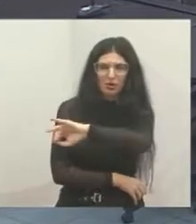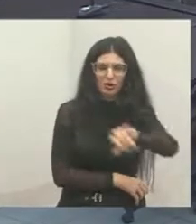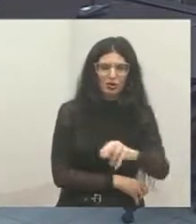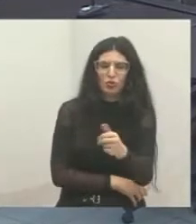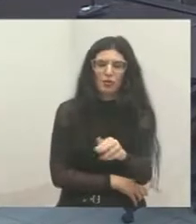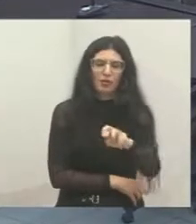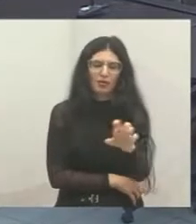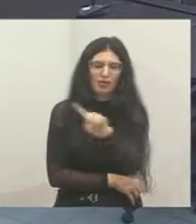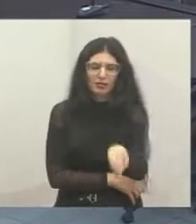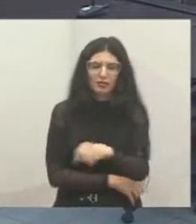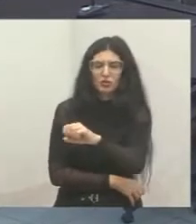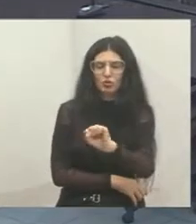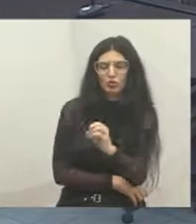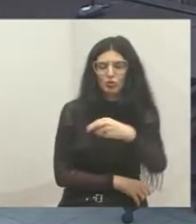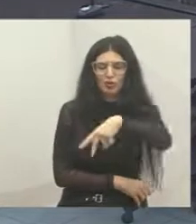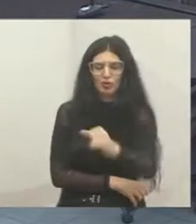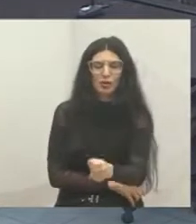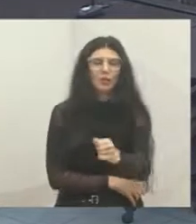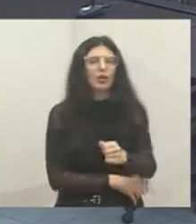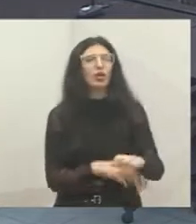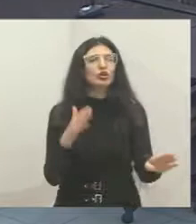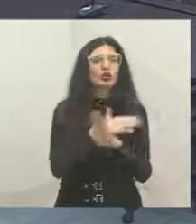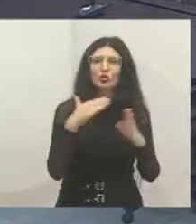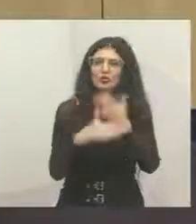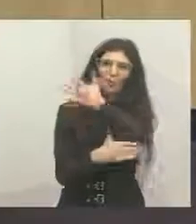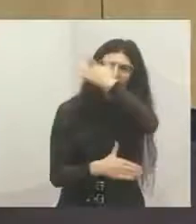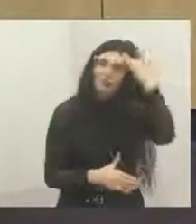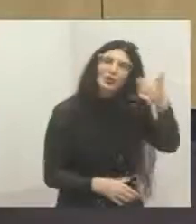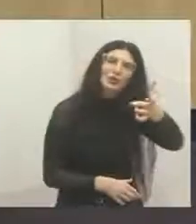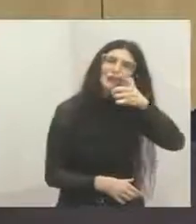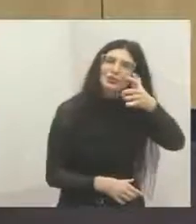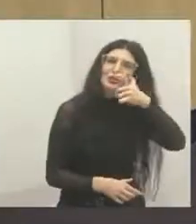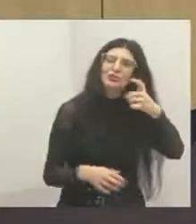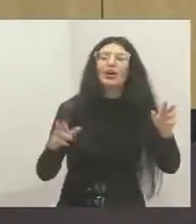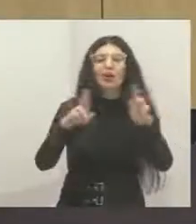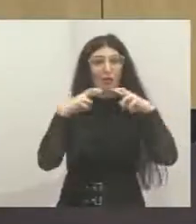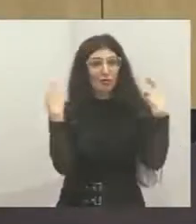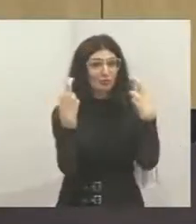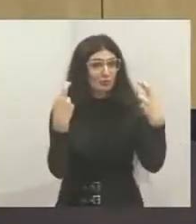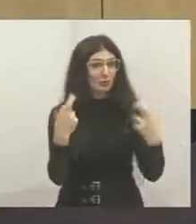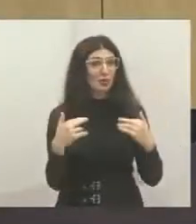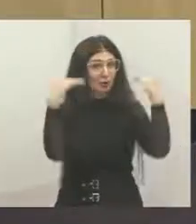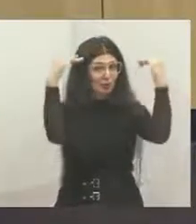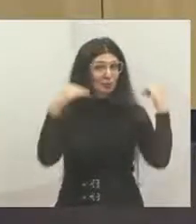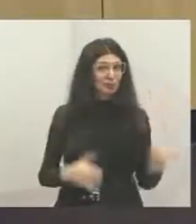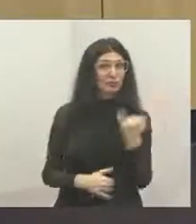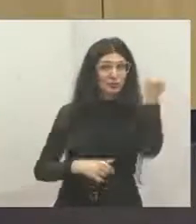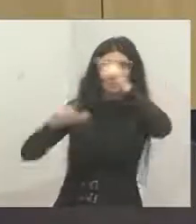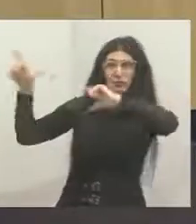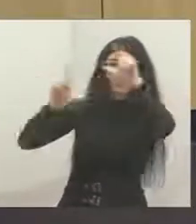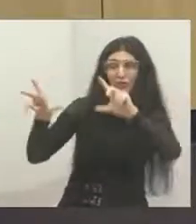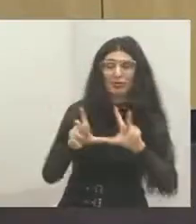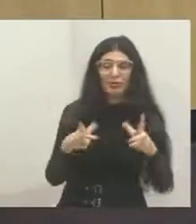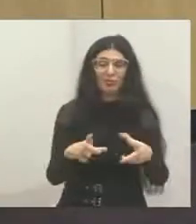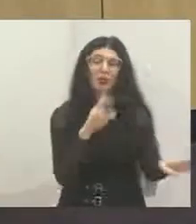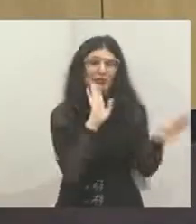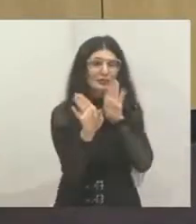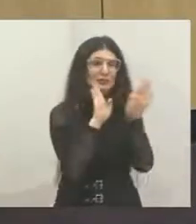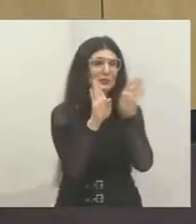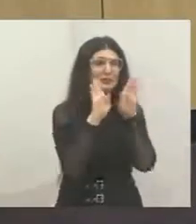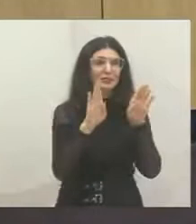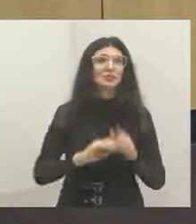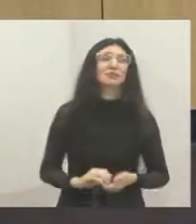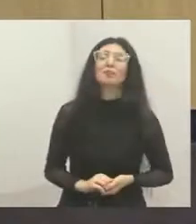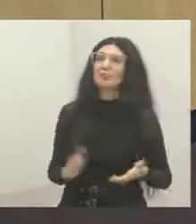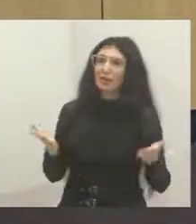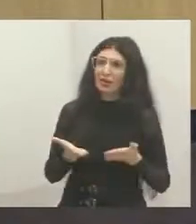Araújo, Sônia Patas da Amizade, a todos vocês que acompanharam a audiência pela TV Câmara, pelo Facebook. Eu